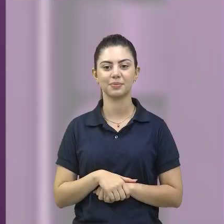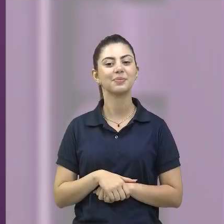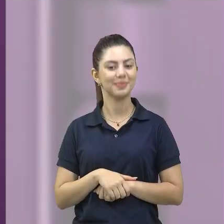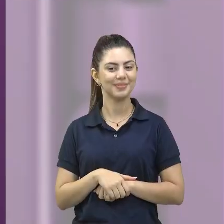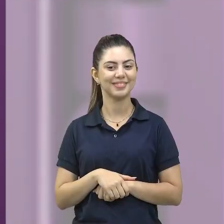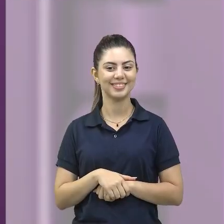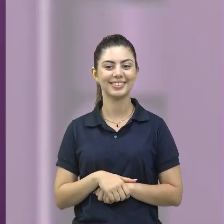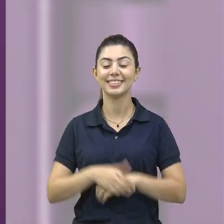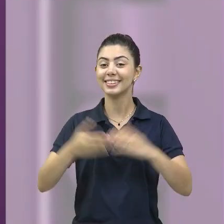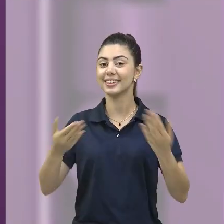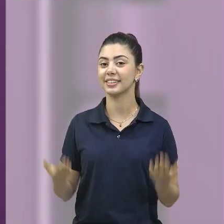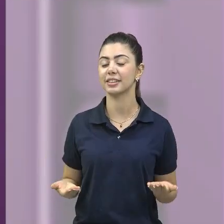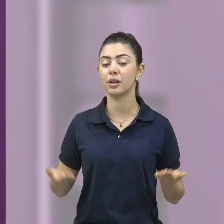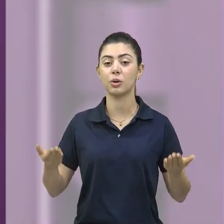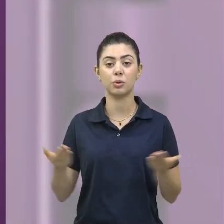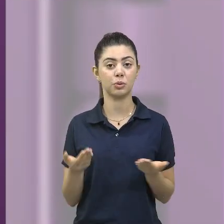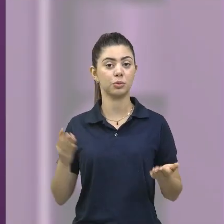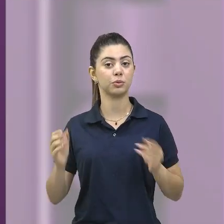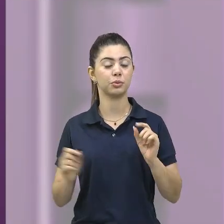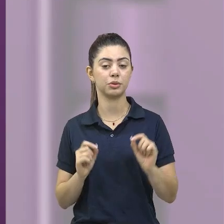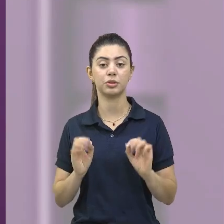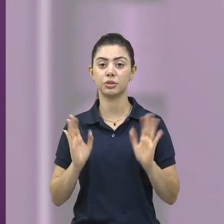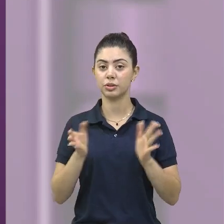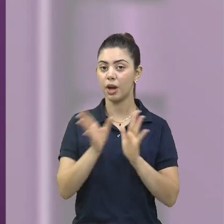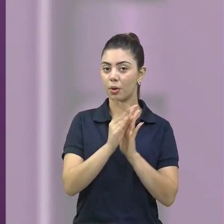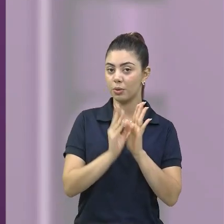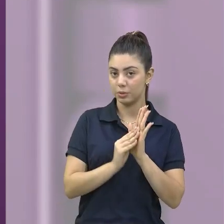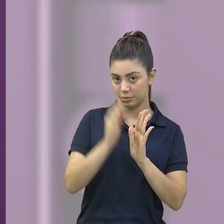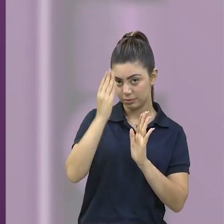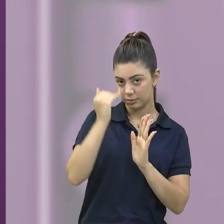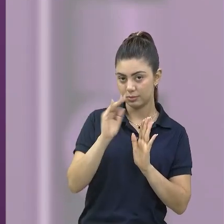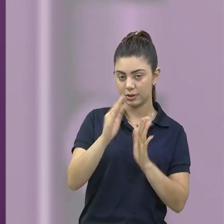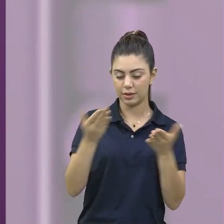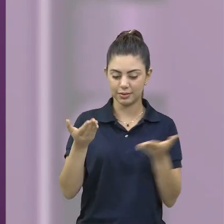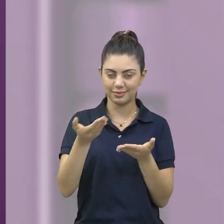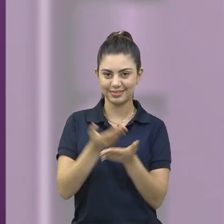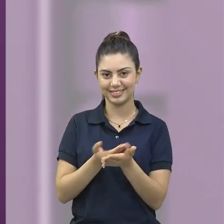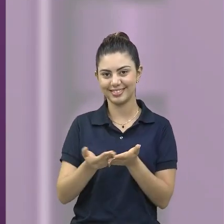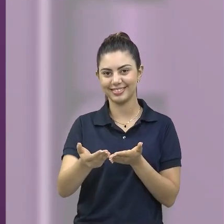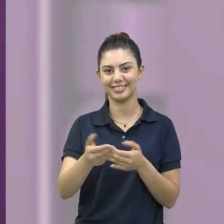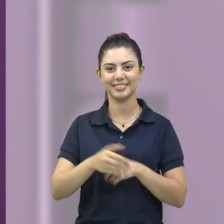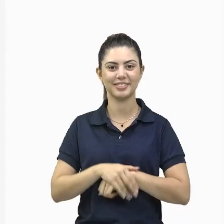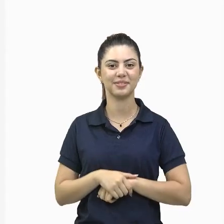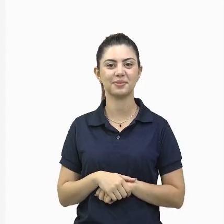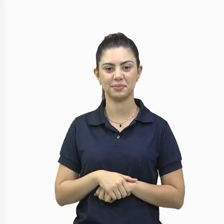Muito bem, agora que estamos de posse do conteúdo da nossa aula, vamos dar início à mesma.